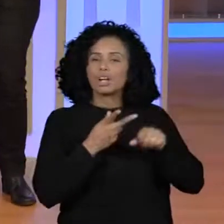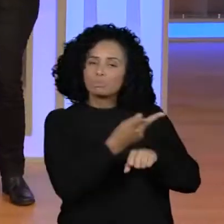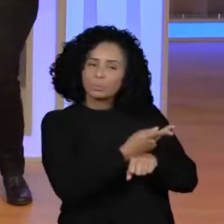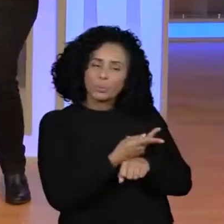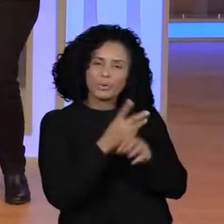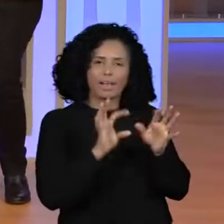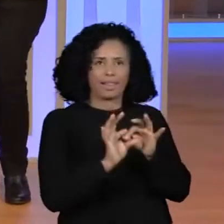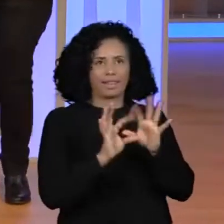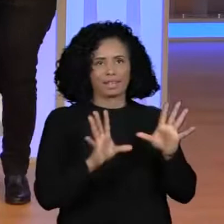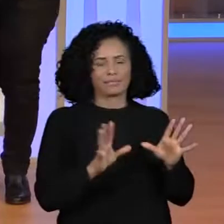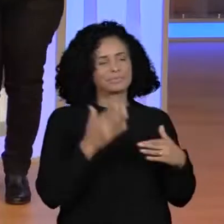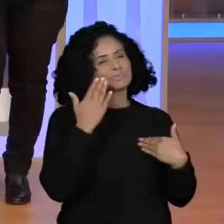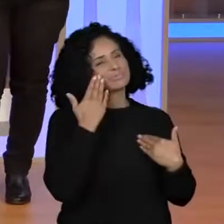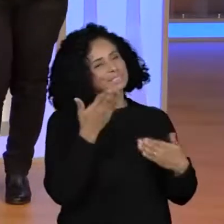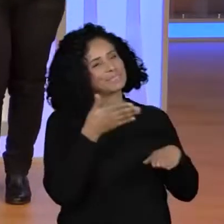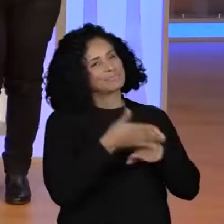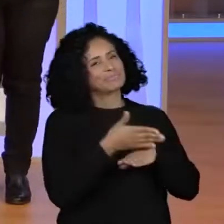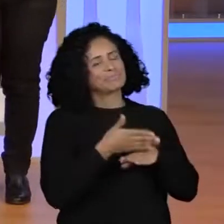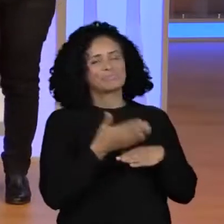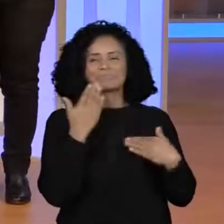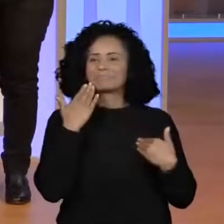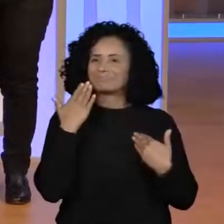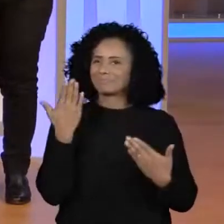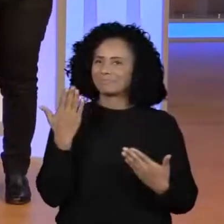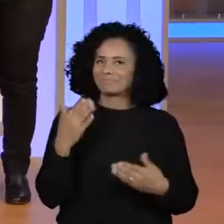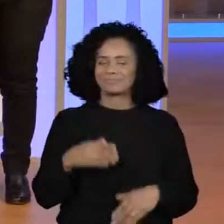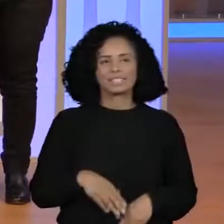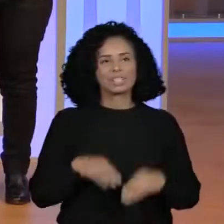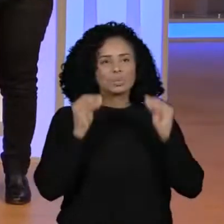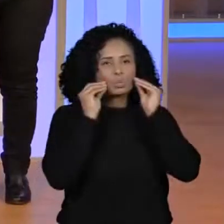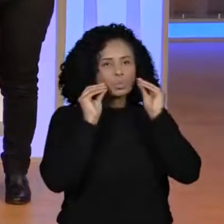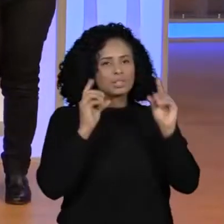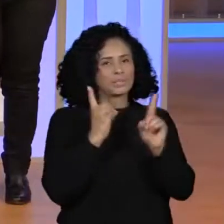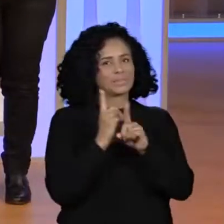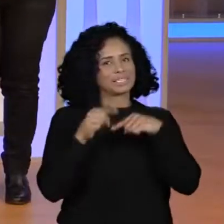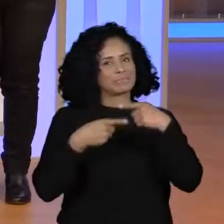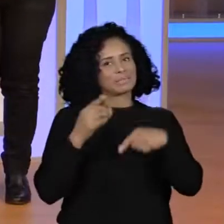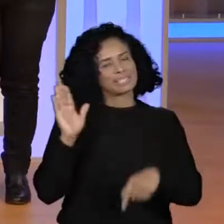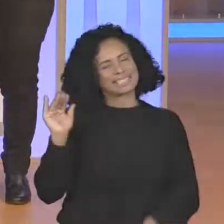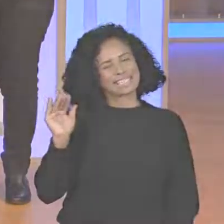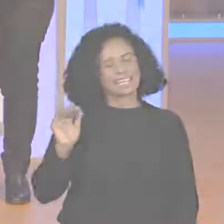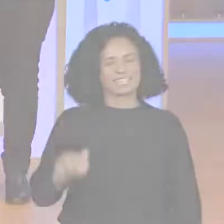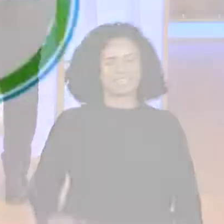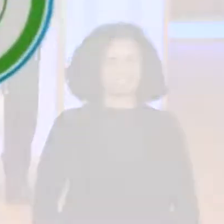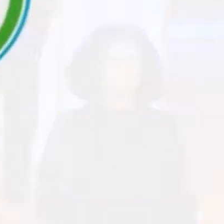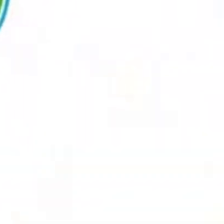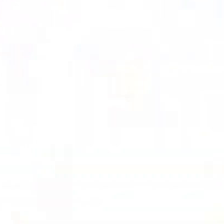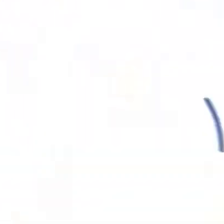Obrigada pela participação, Muito Pro. obrigada. Um super beijo e até a próxima. Tchau, tchau.